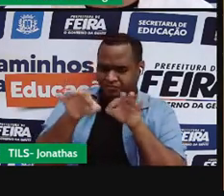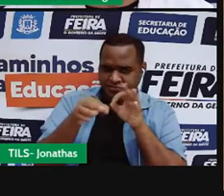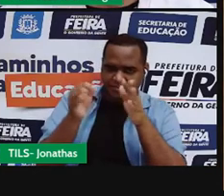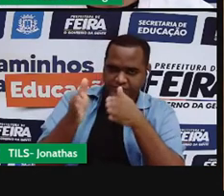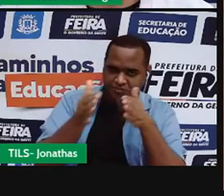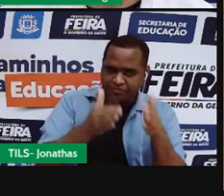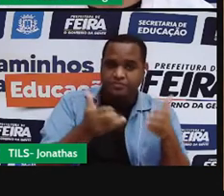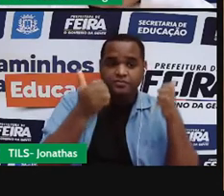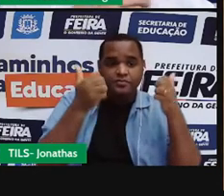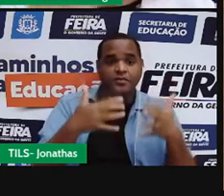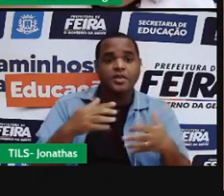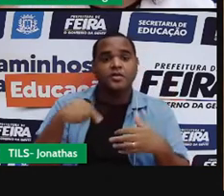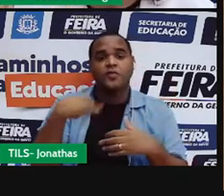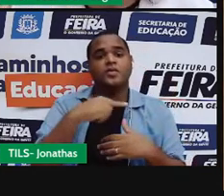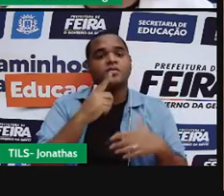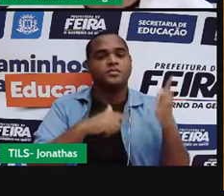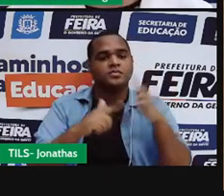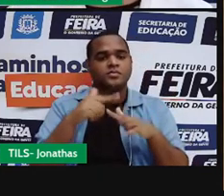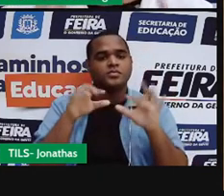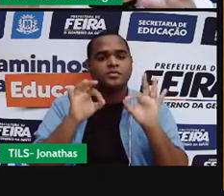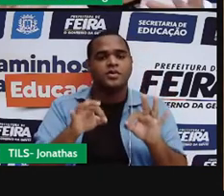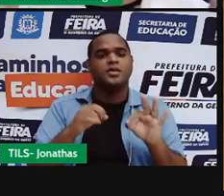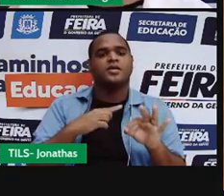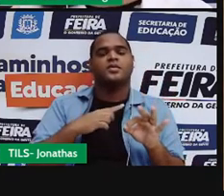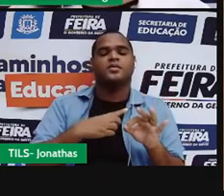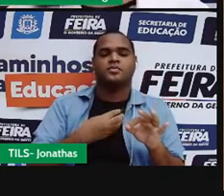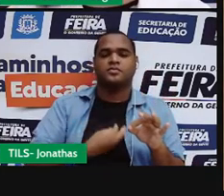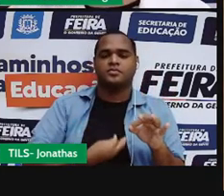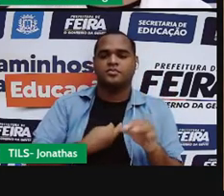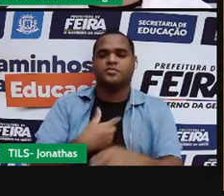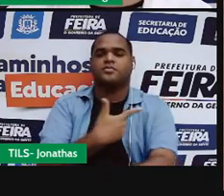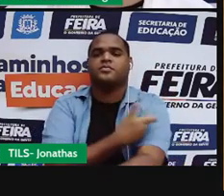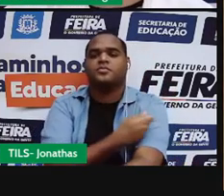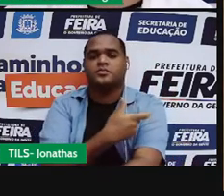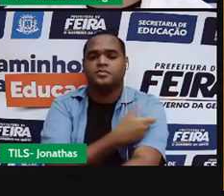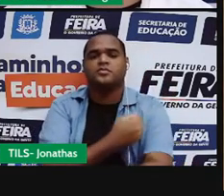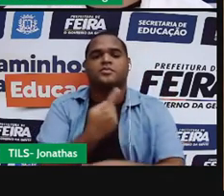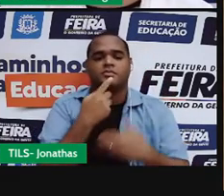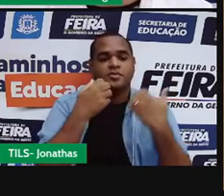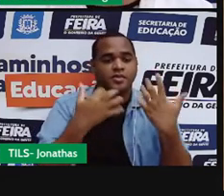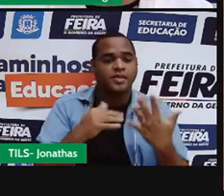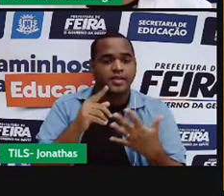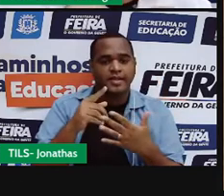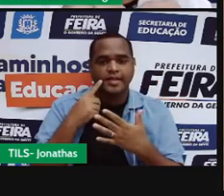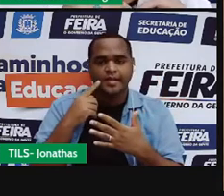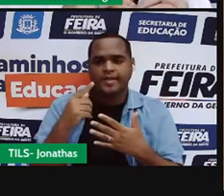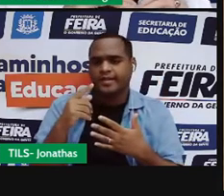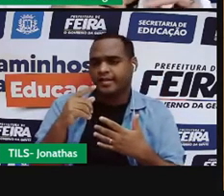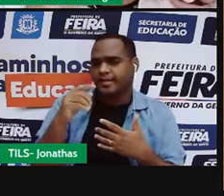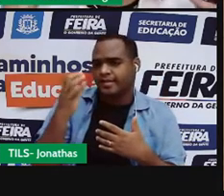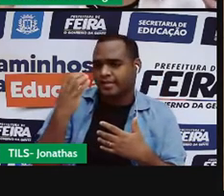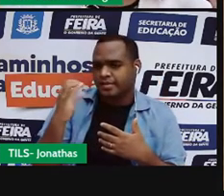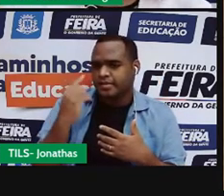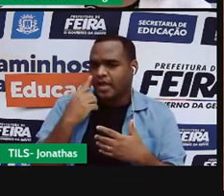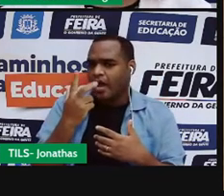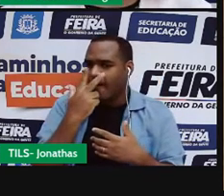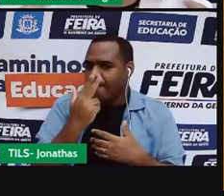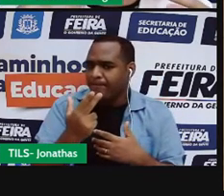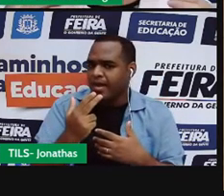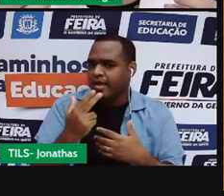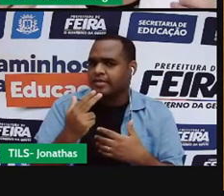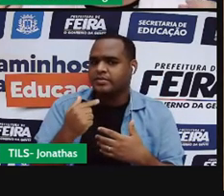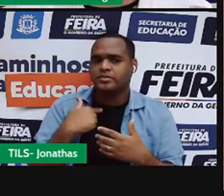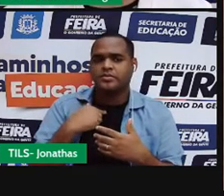gente conseguir fazer uma vacina, para os cientistas conseguirem fazer uma vacina, é um protocolo muito grande,